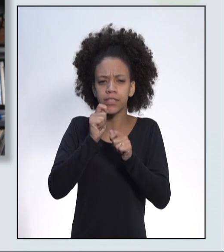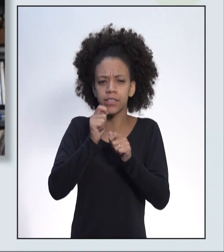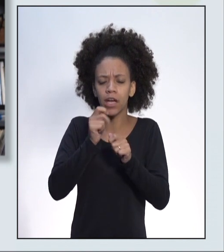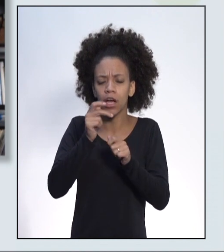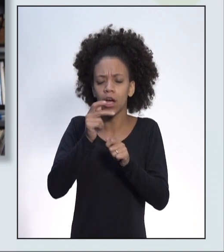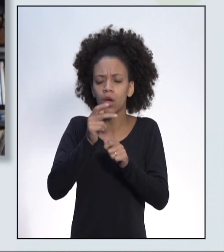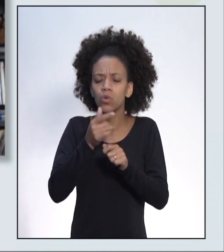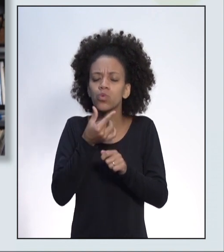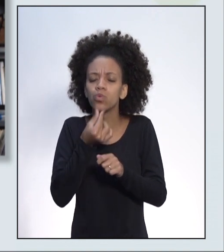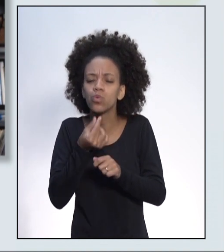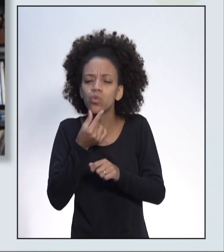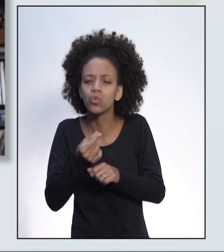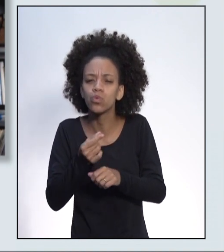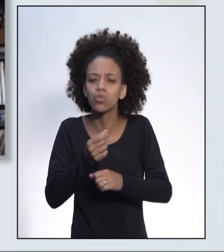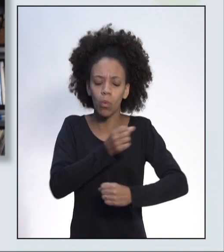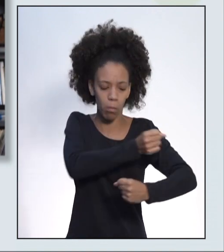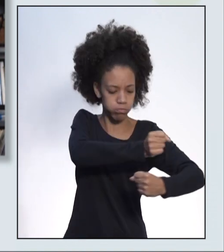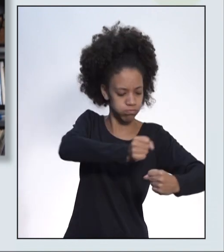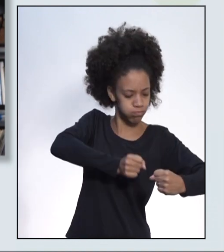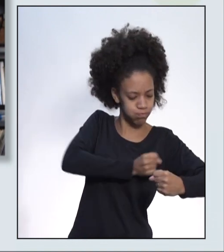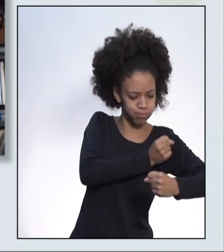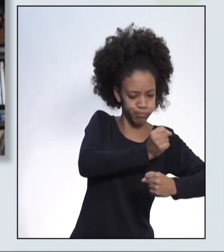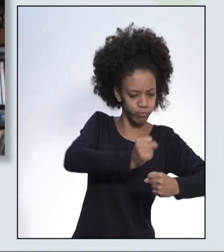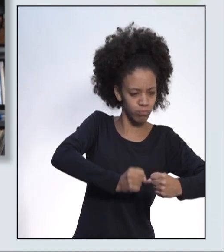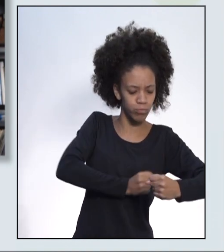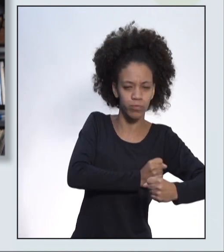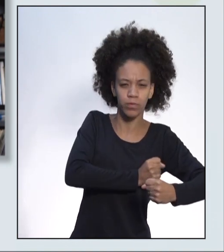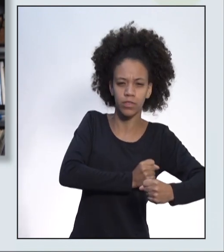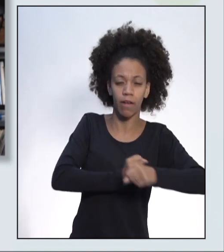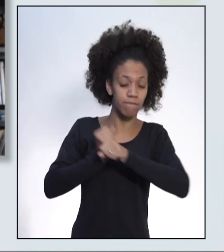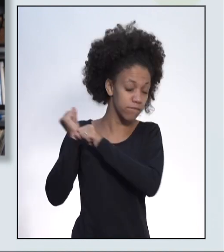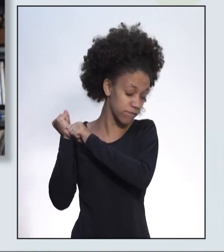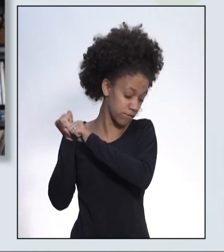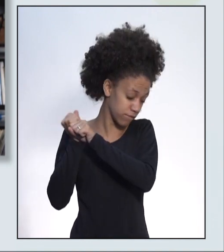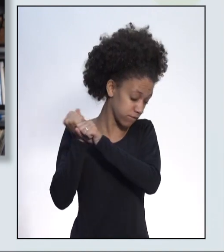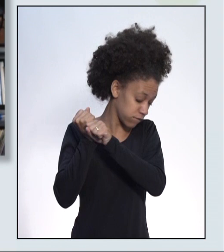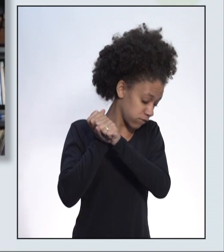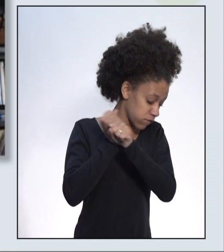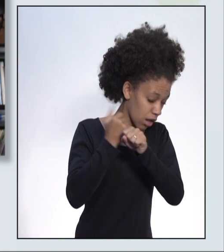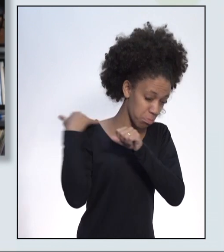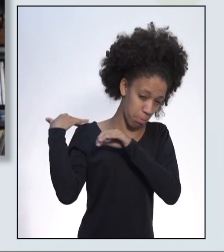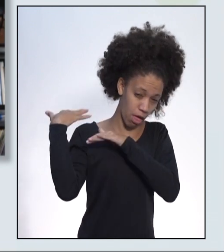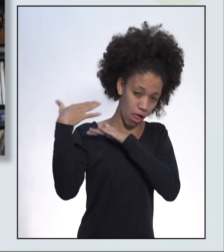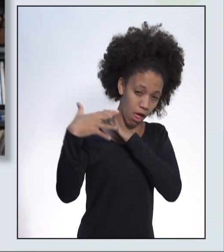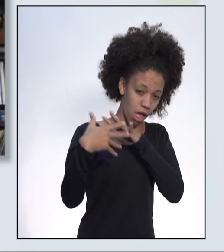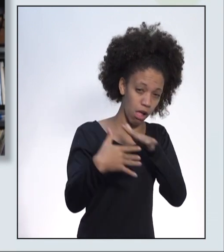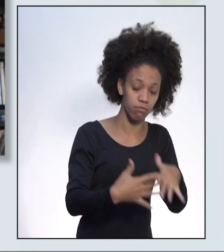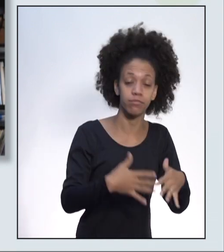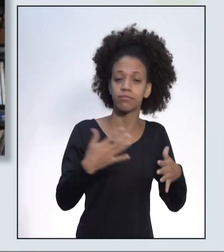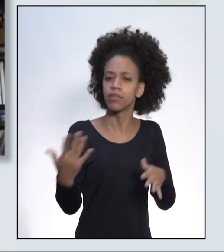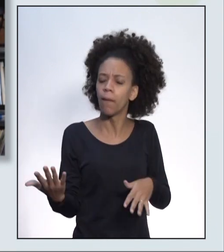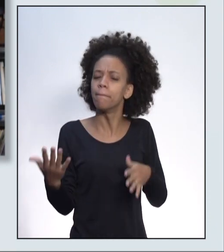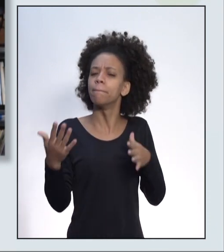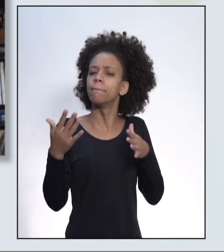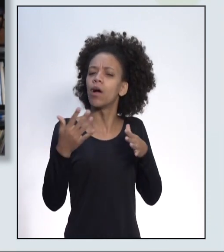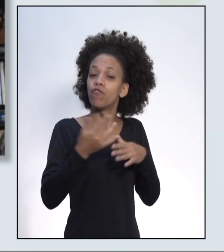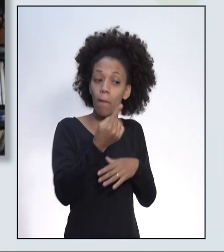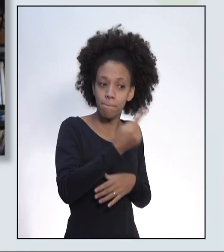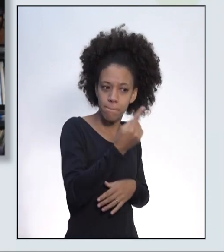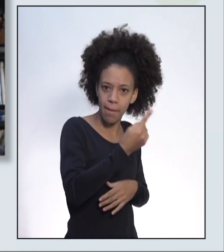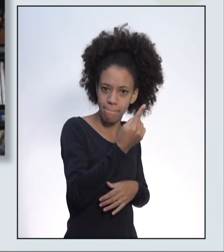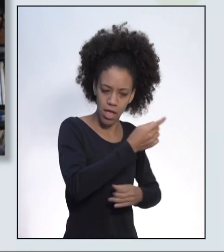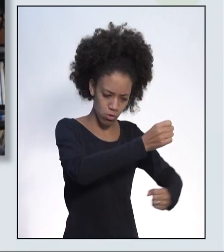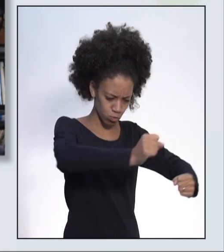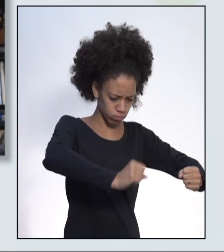a maior parte do tempo que o restaurante existiu. Então, ele trabalhou lá durante muitos anos, ele foi o primeiro chefe